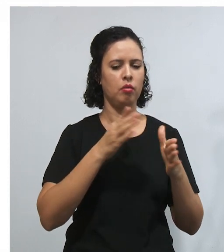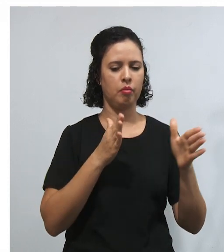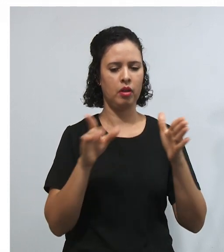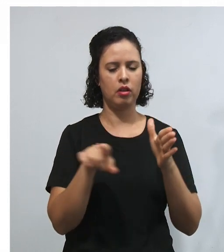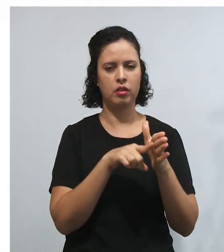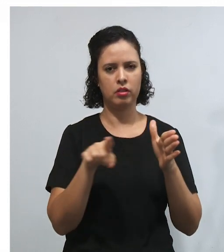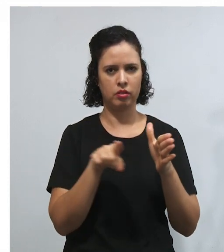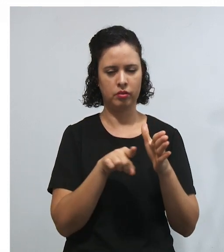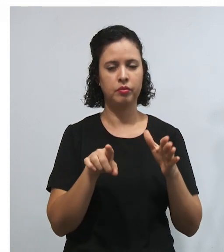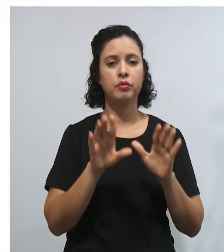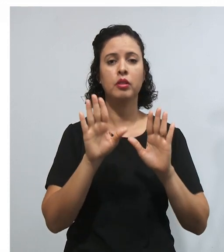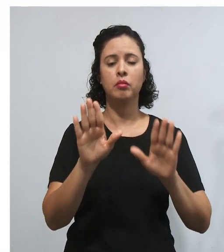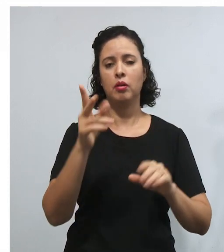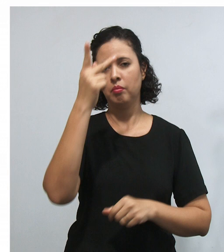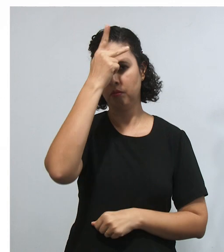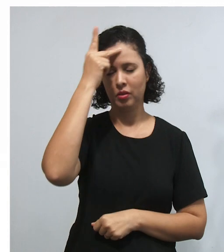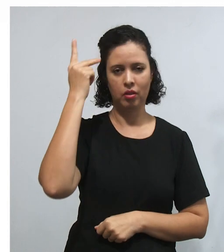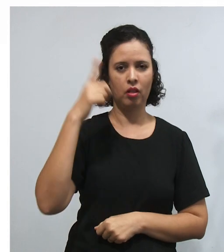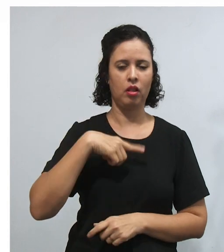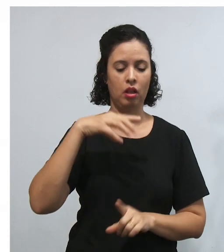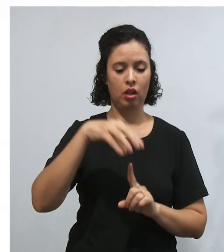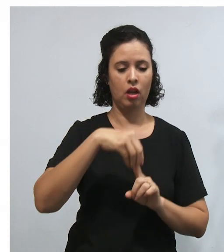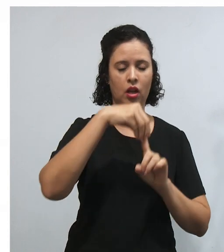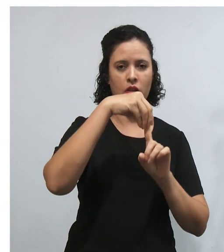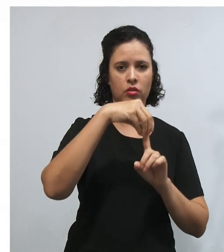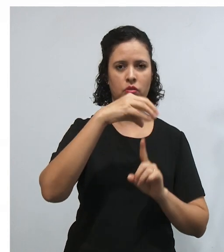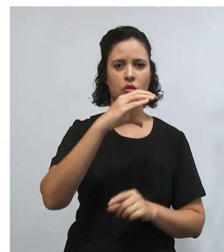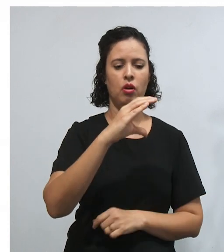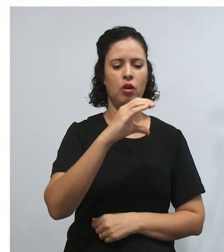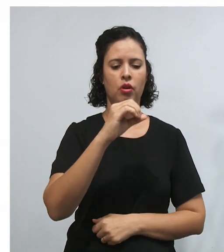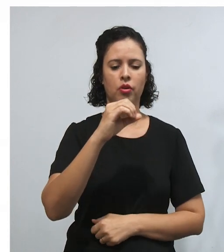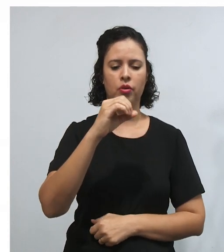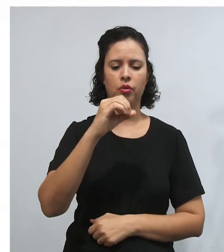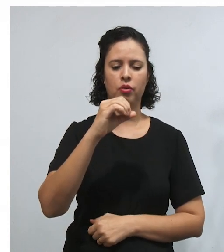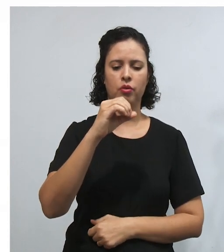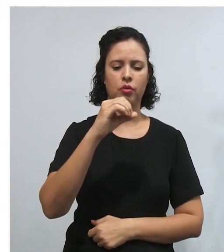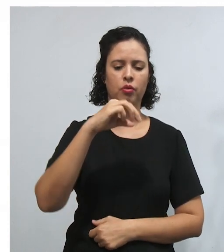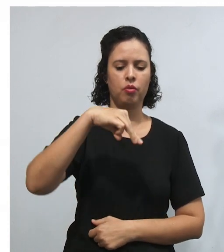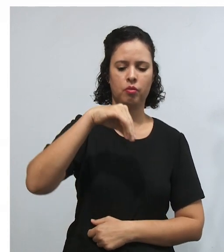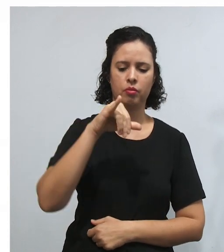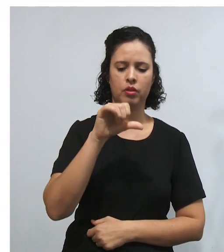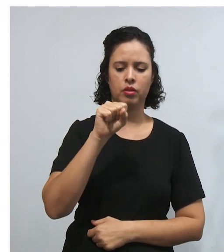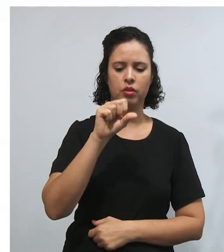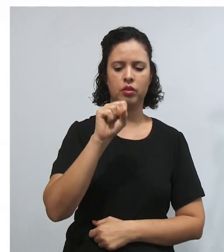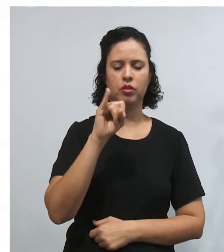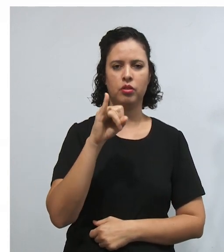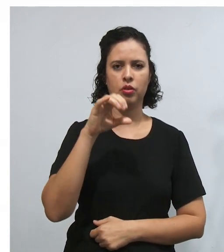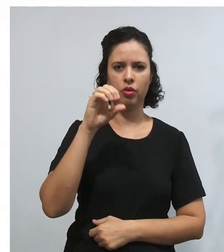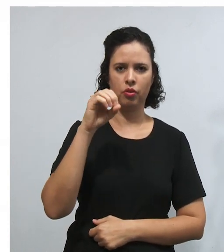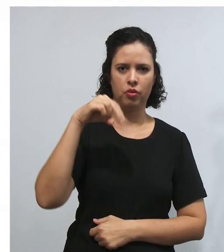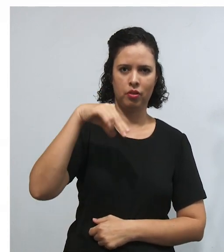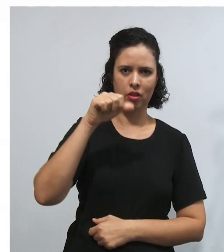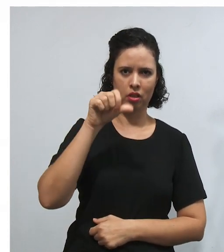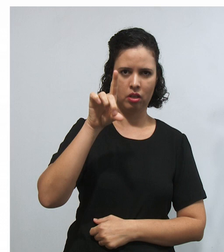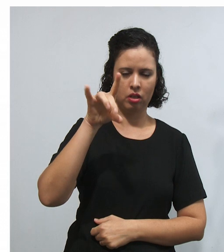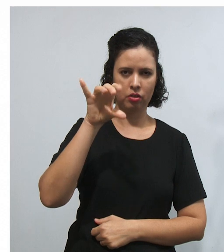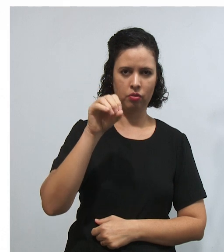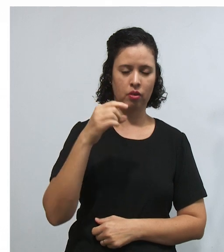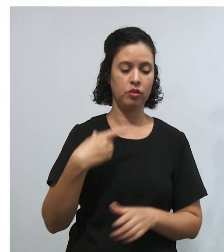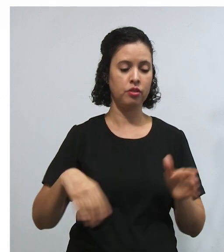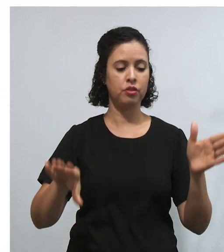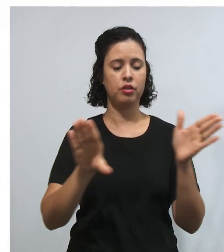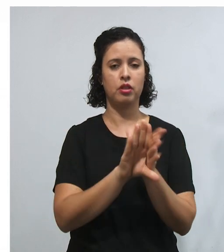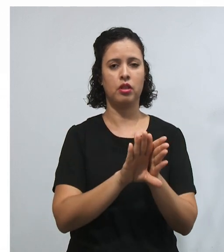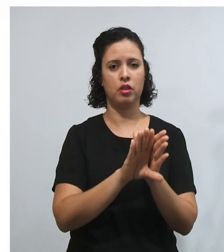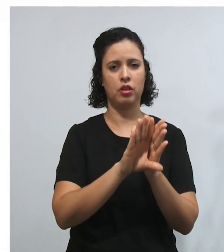Mas quem tem cargo comissionado, ele não alcança essa estabilidade. Aí chega lá o gestor público, que é o chefe dele,